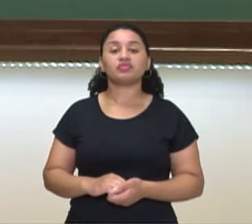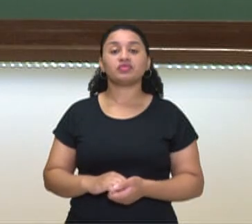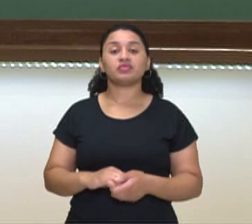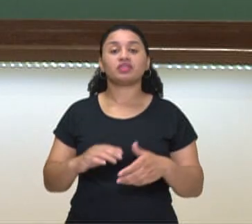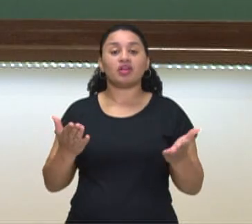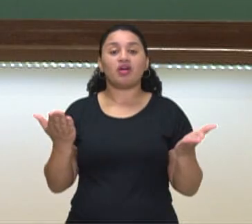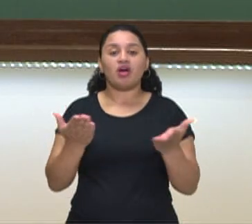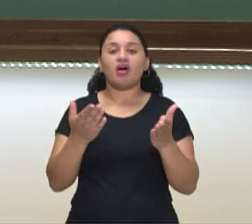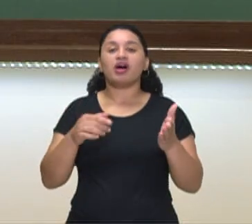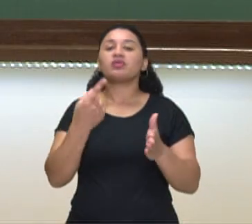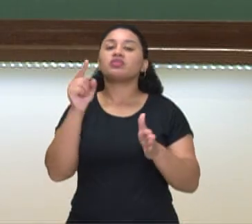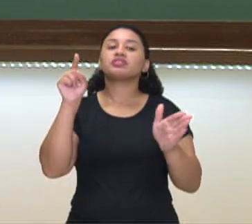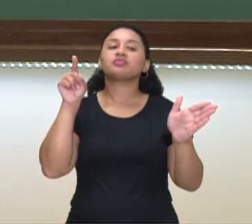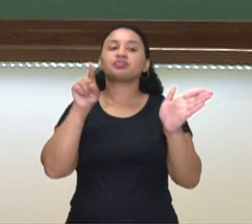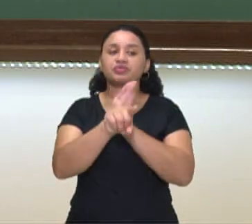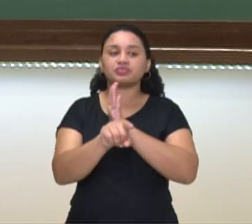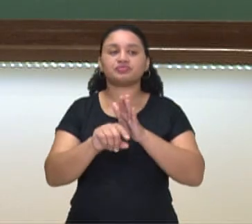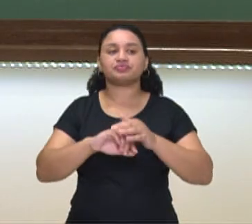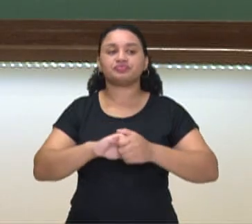Então, segundo quiz.